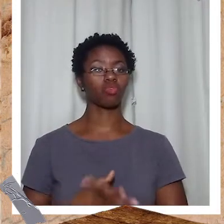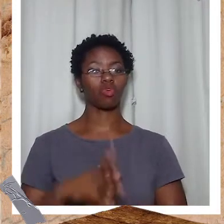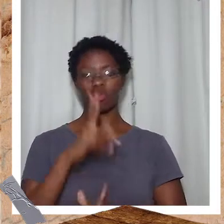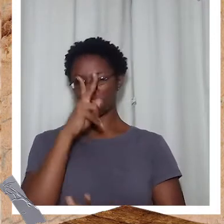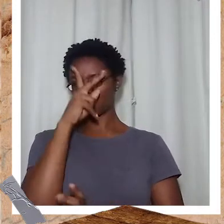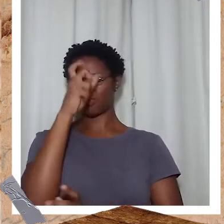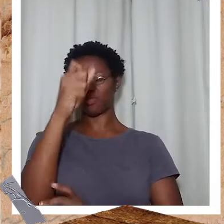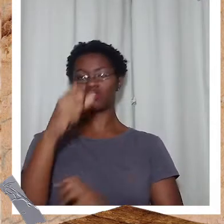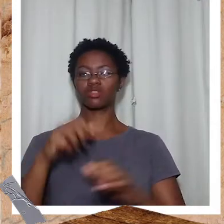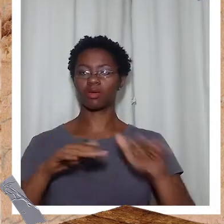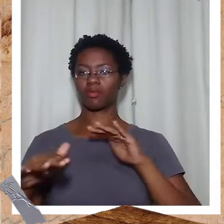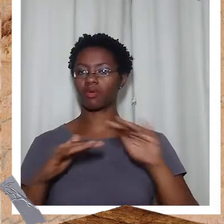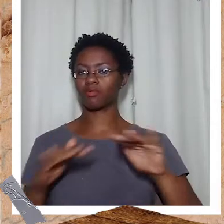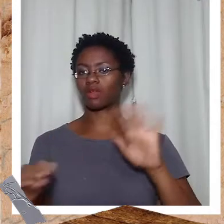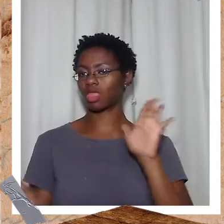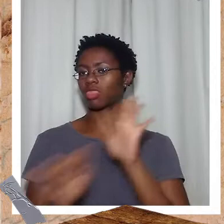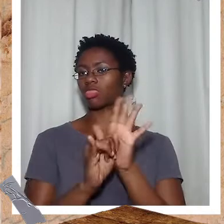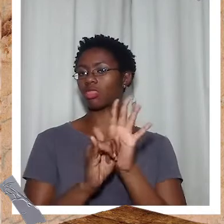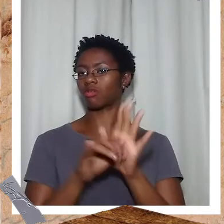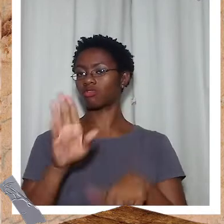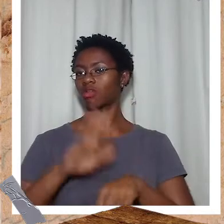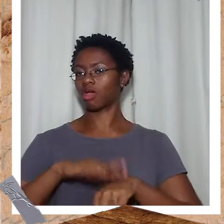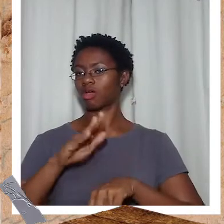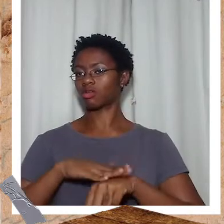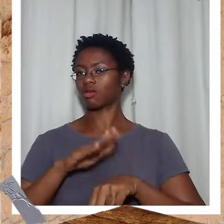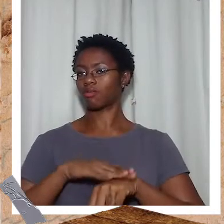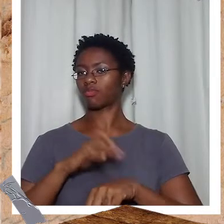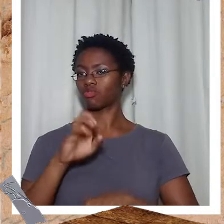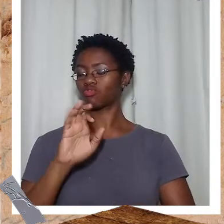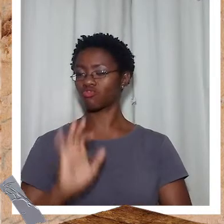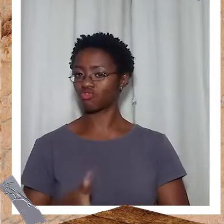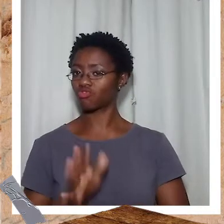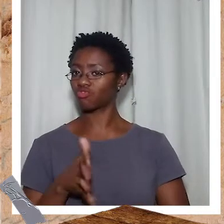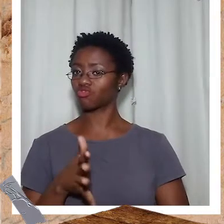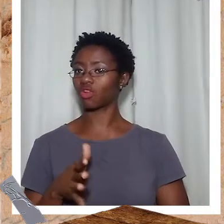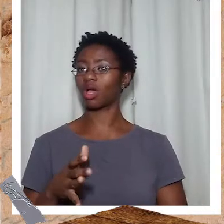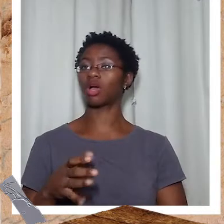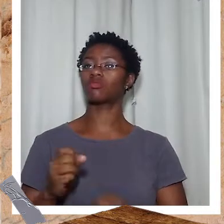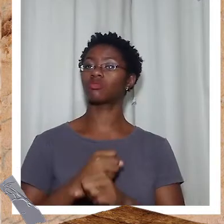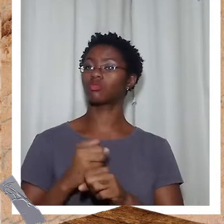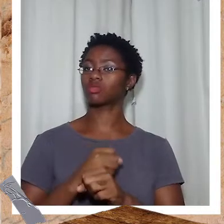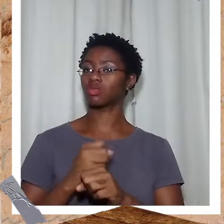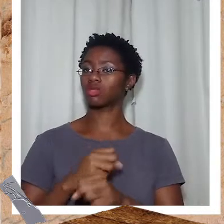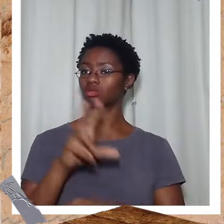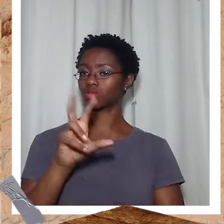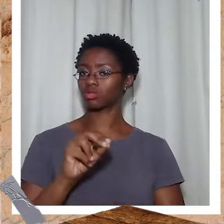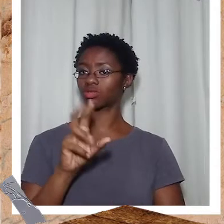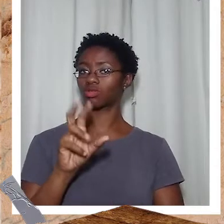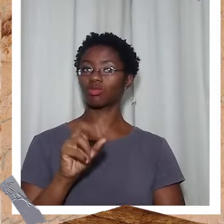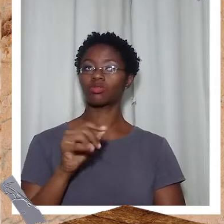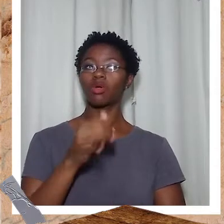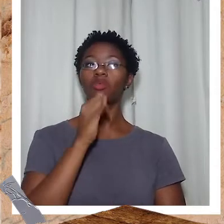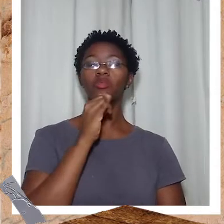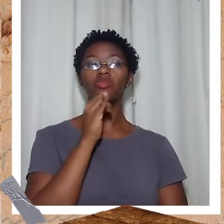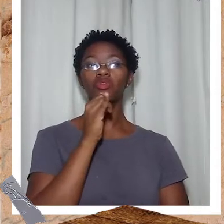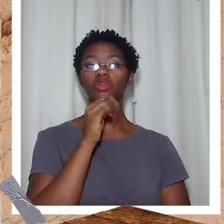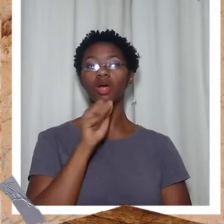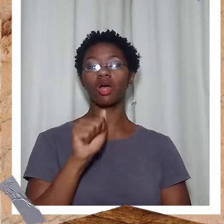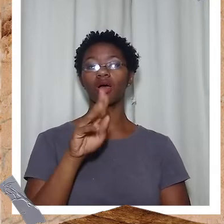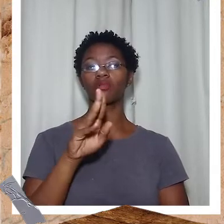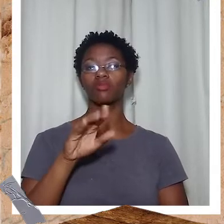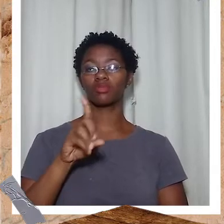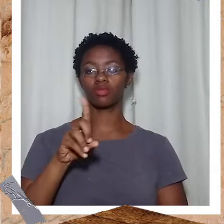dos movimentos identitários, já ainda na década de 50, o que, por exemplo, seu Abdias do